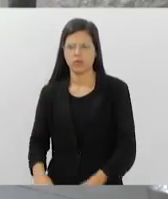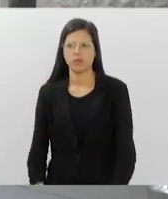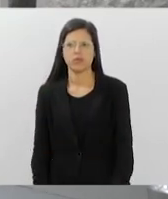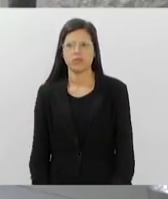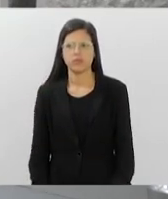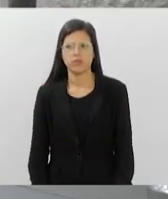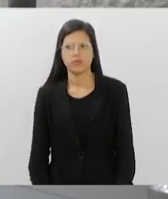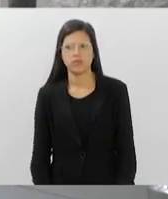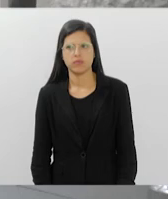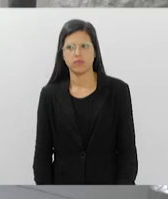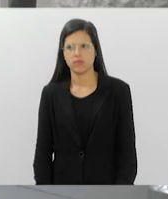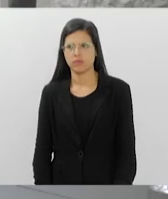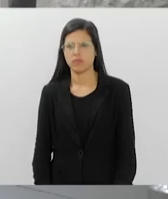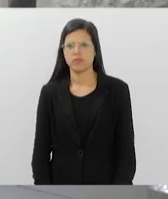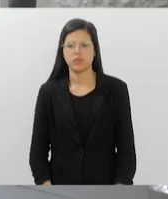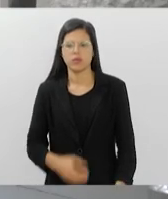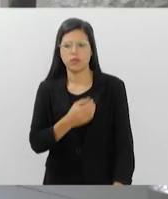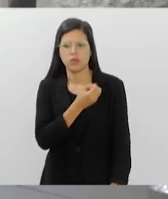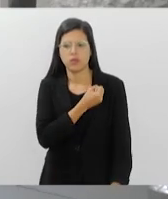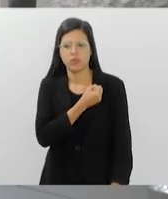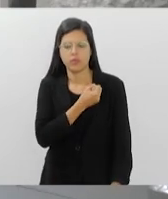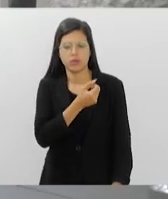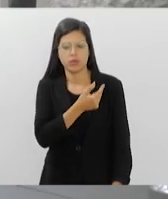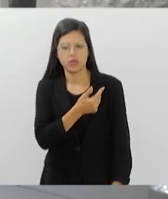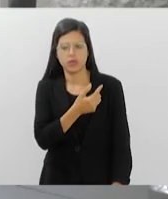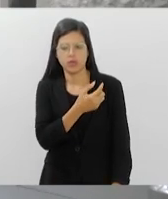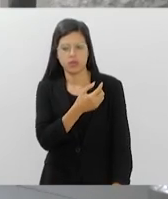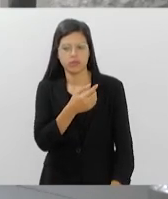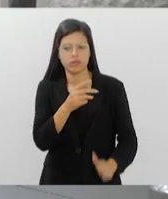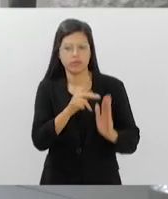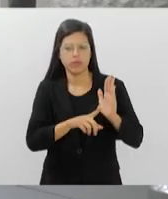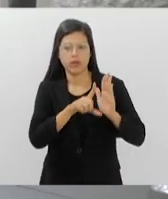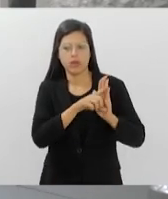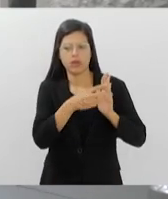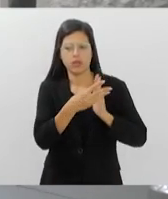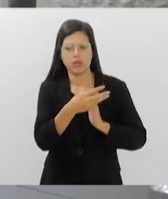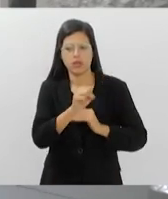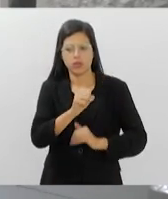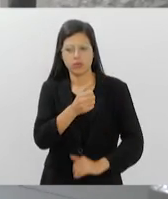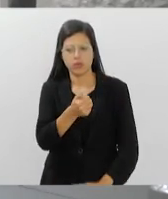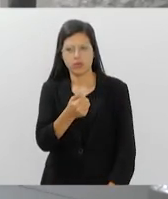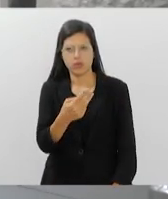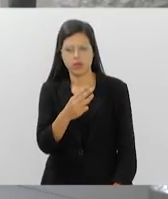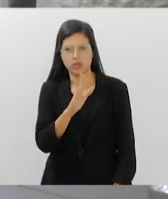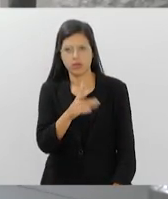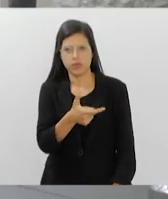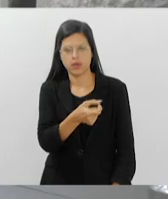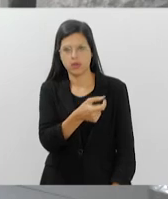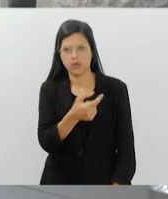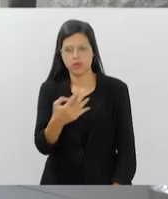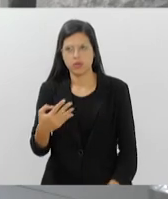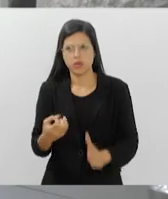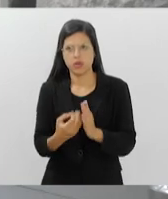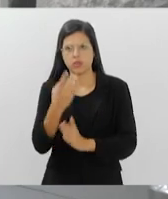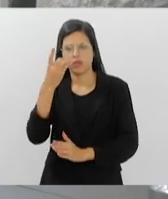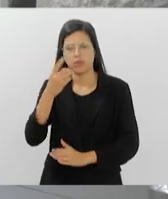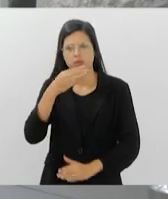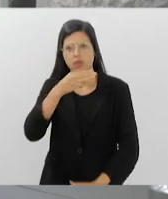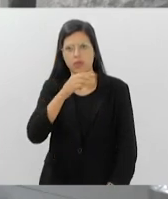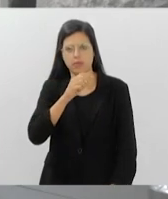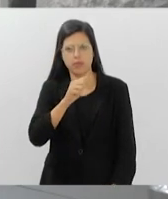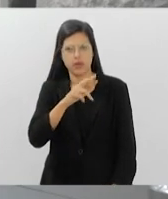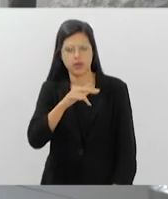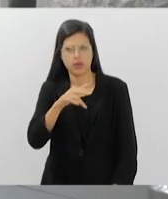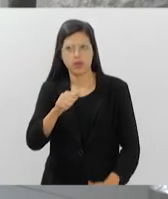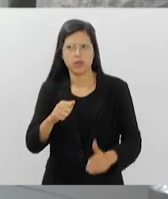Aprovado. 32 da pauta, projeto de lei 3813 de 24, de autoria da deputada Marina, do MST, que institui a política